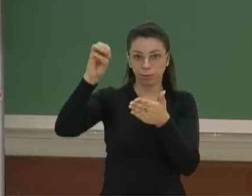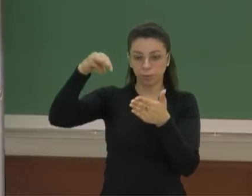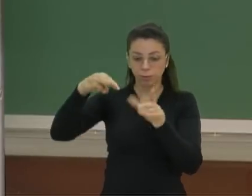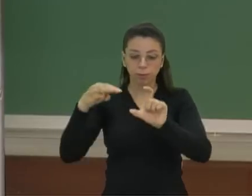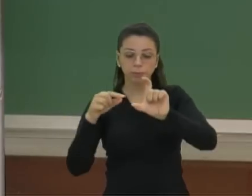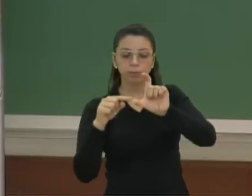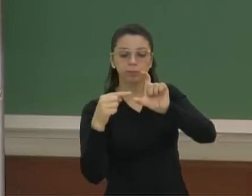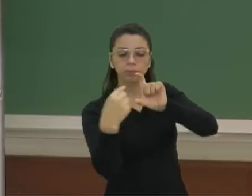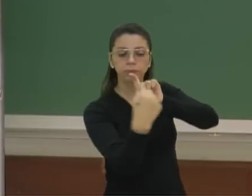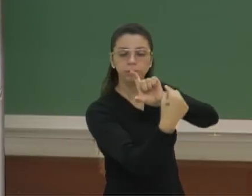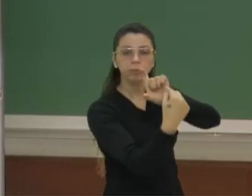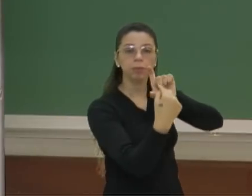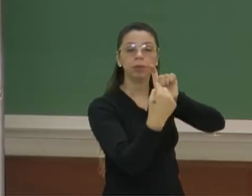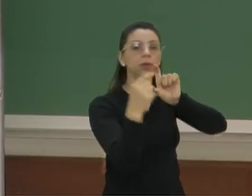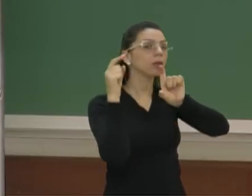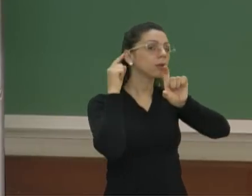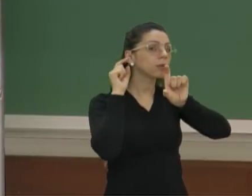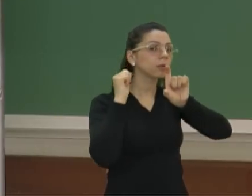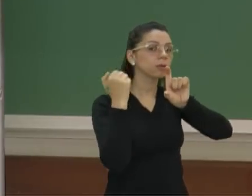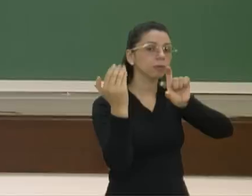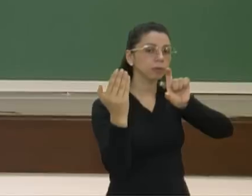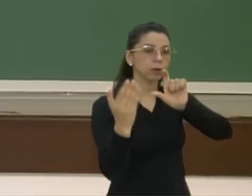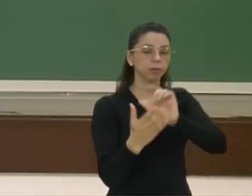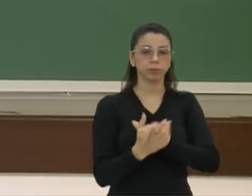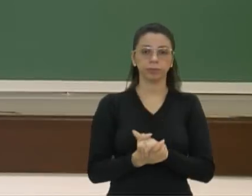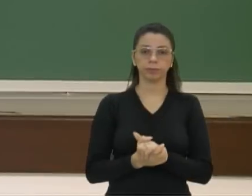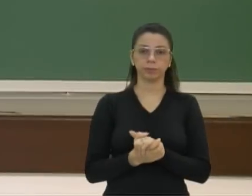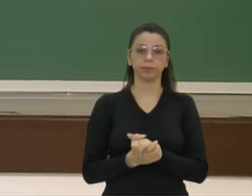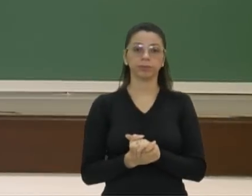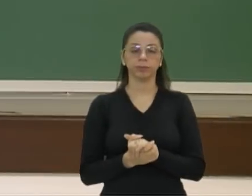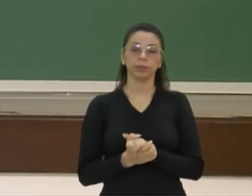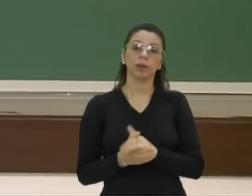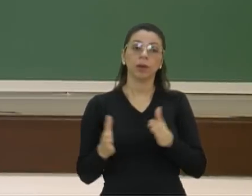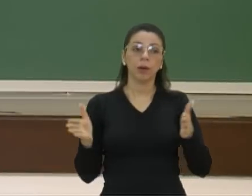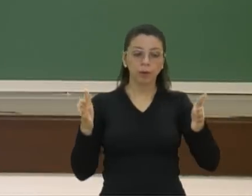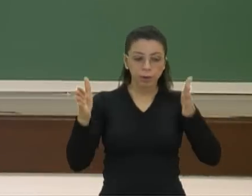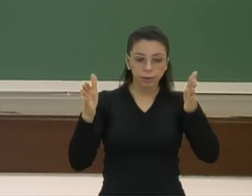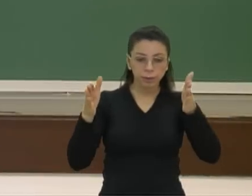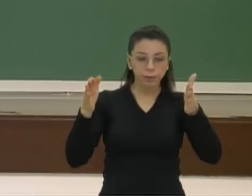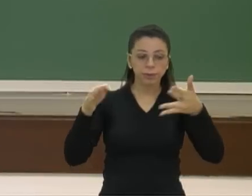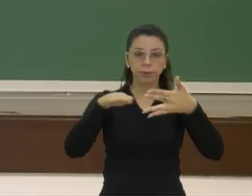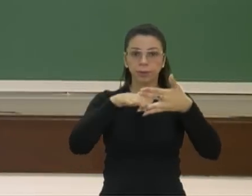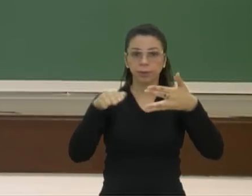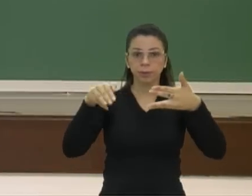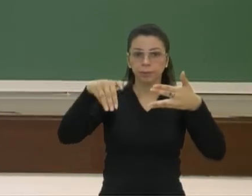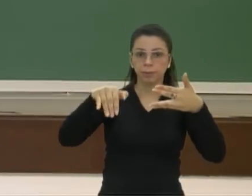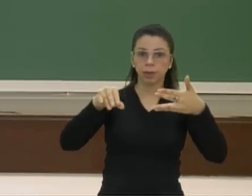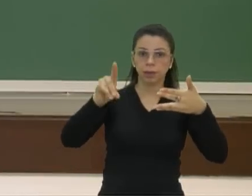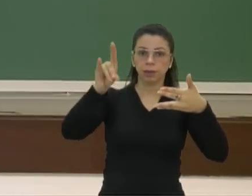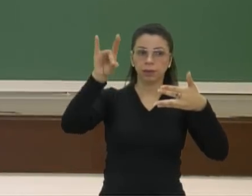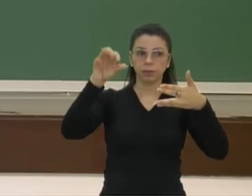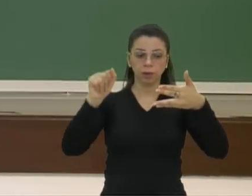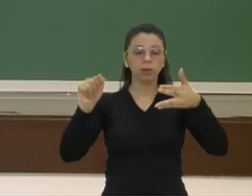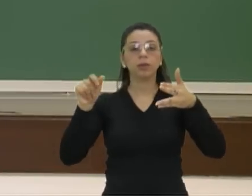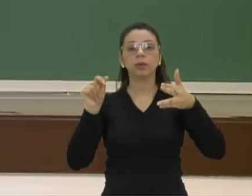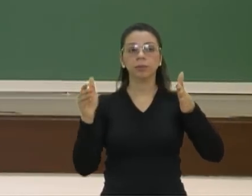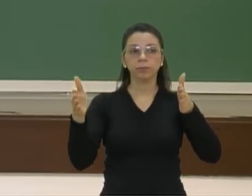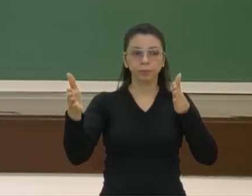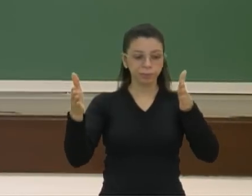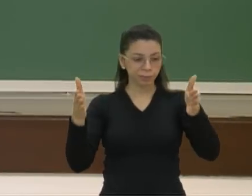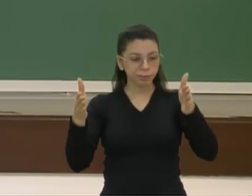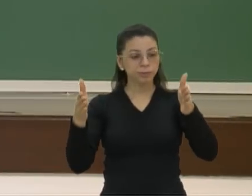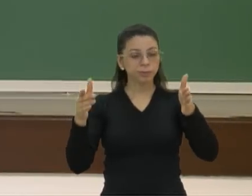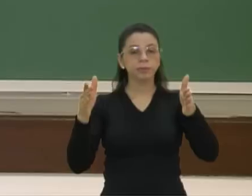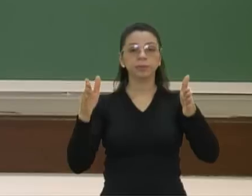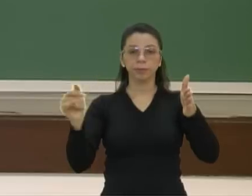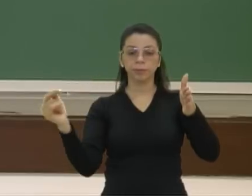externa. Aí nós chegamos na parte média. Então esse som que passou pelo canal